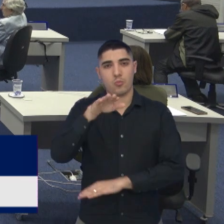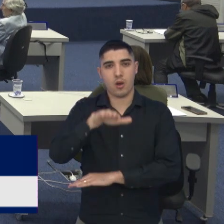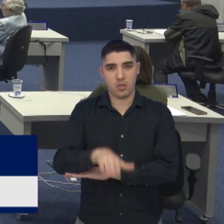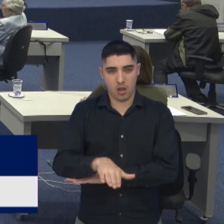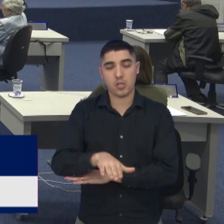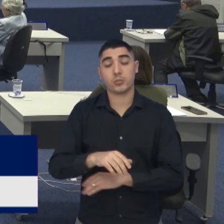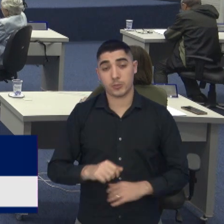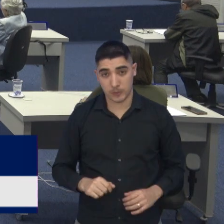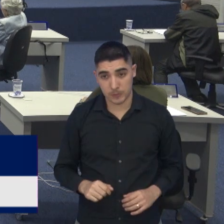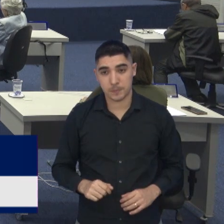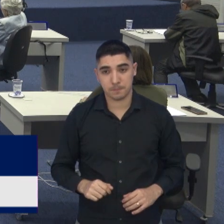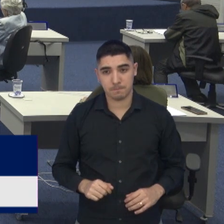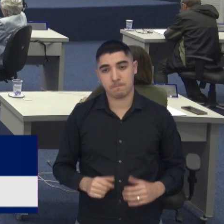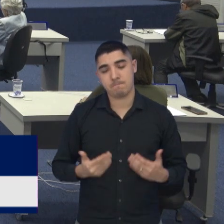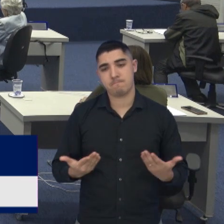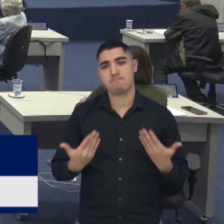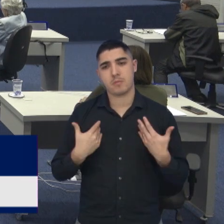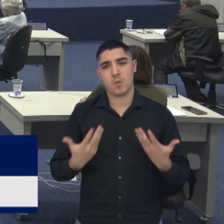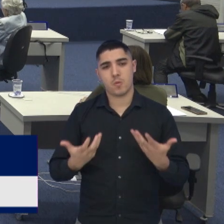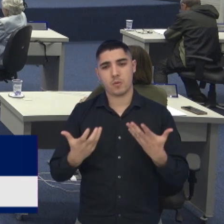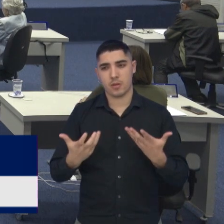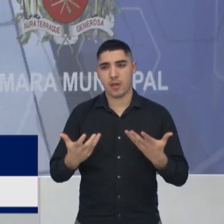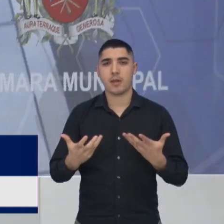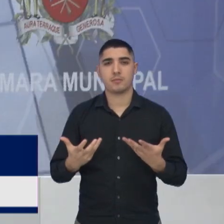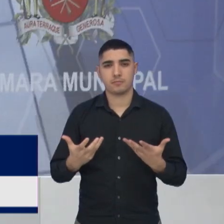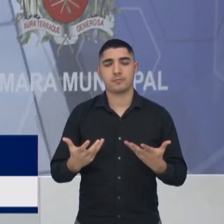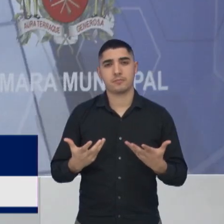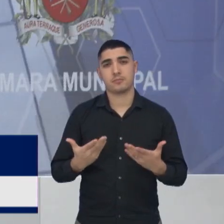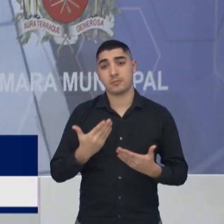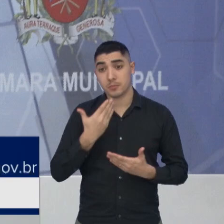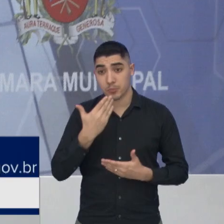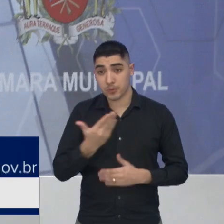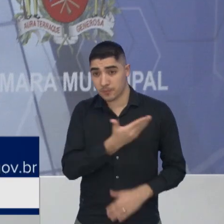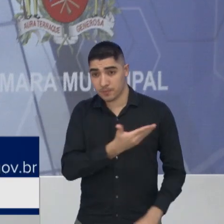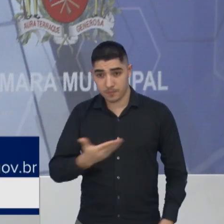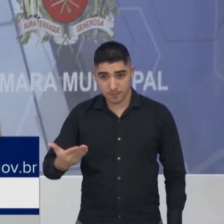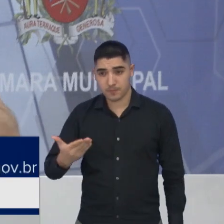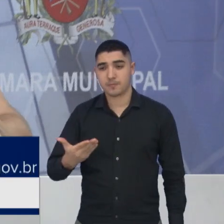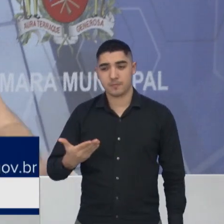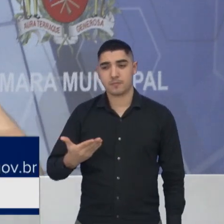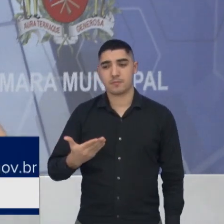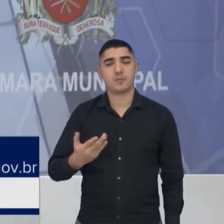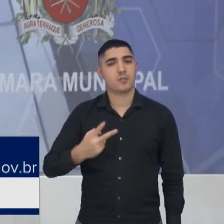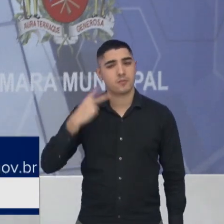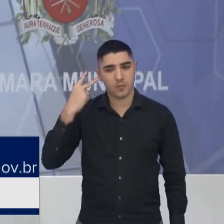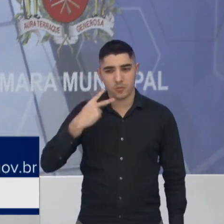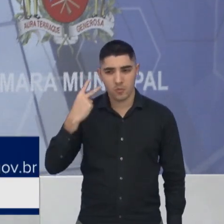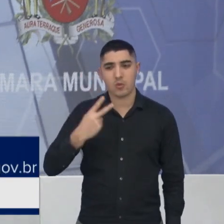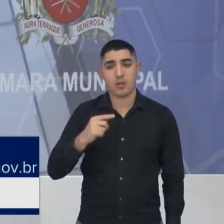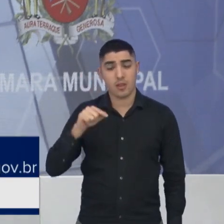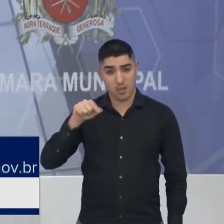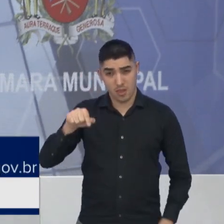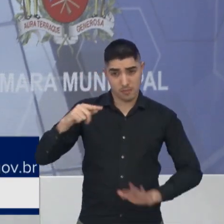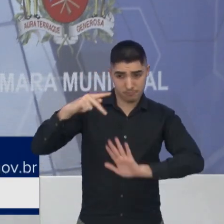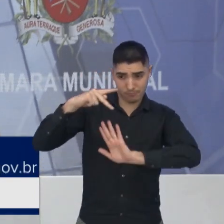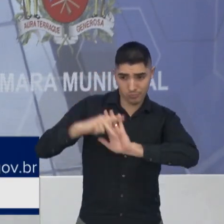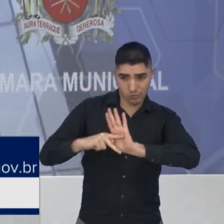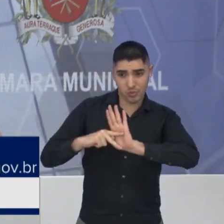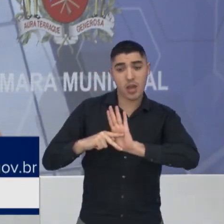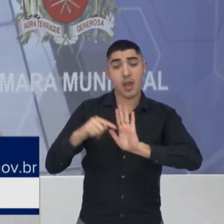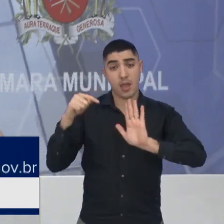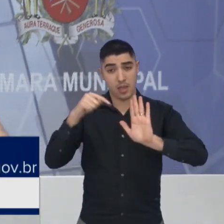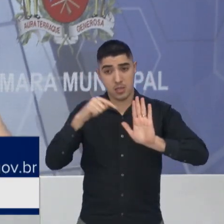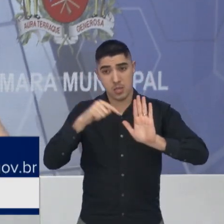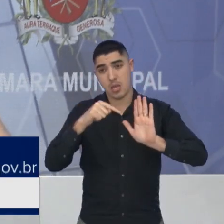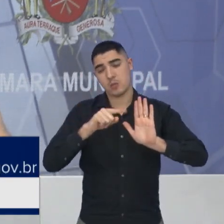todos. Gostaria de pedir aos amigos vereadores, né, esse projeto que